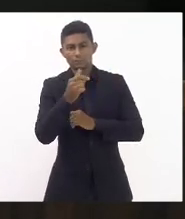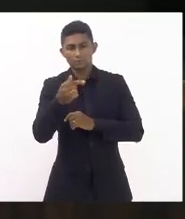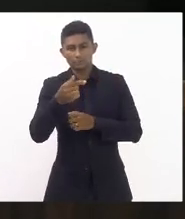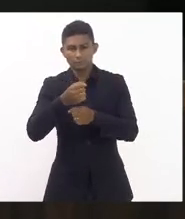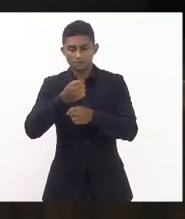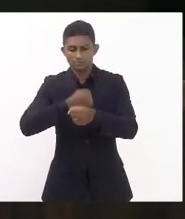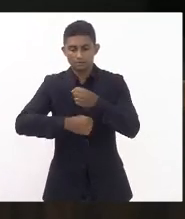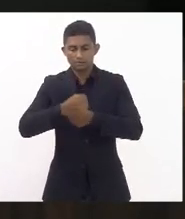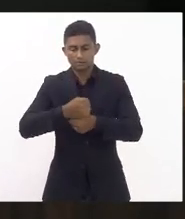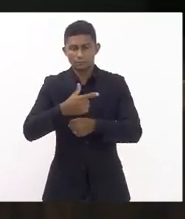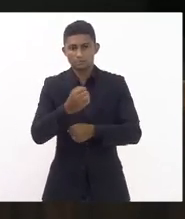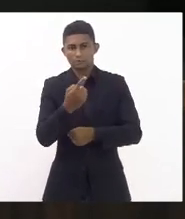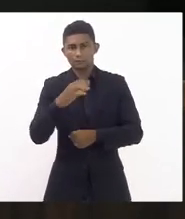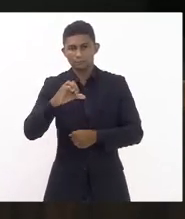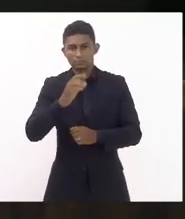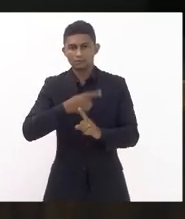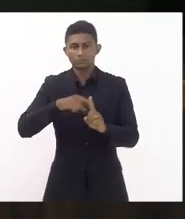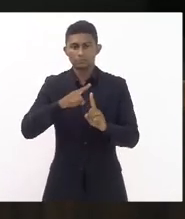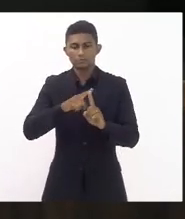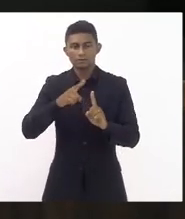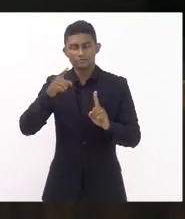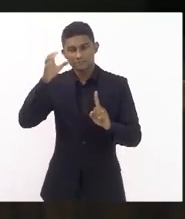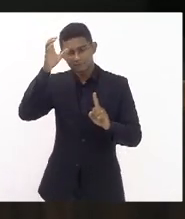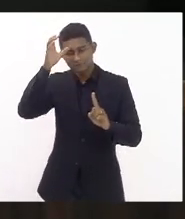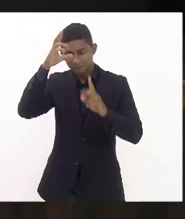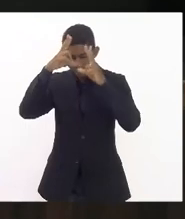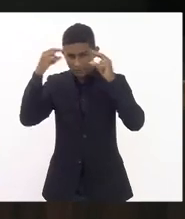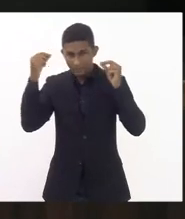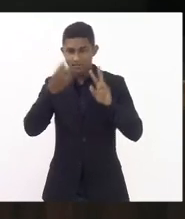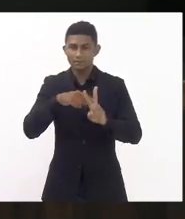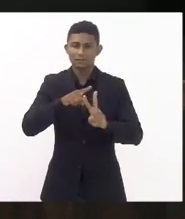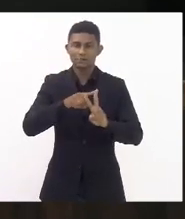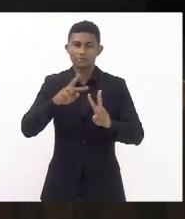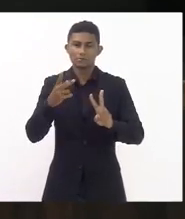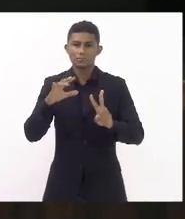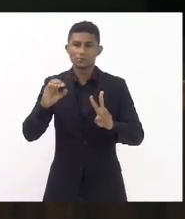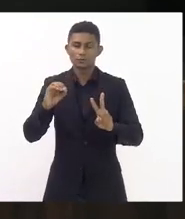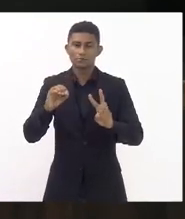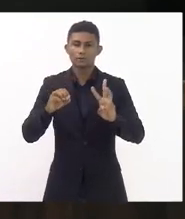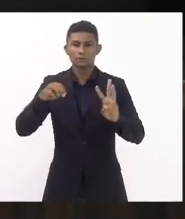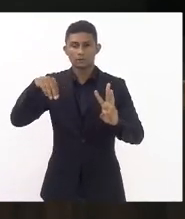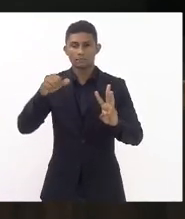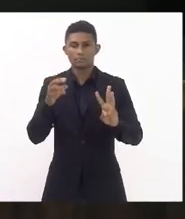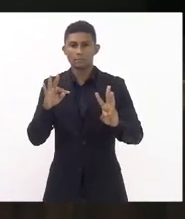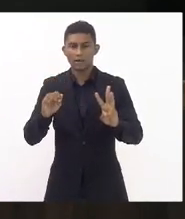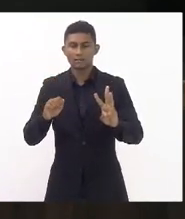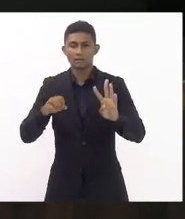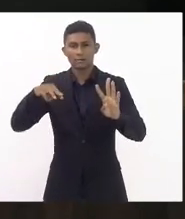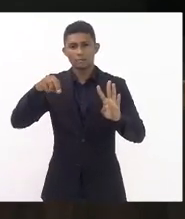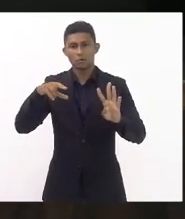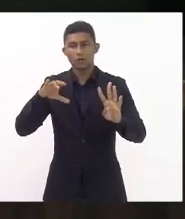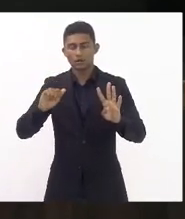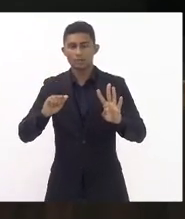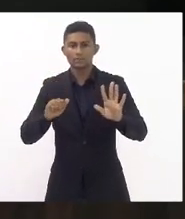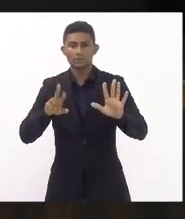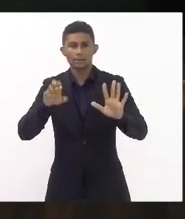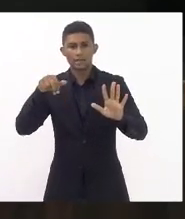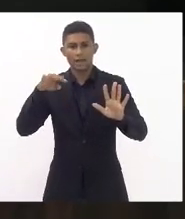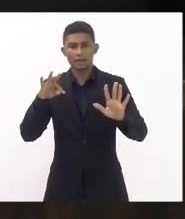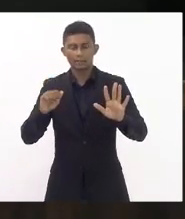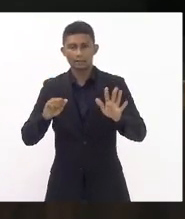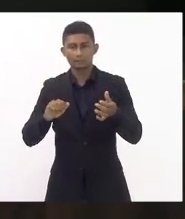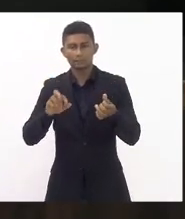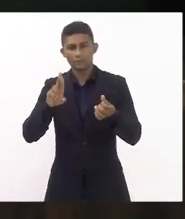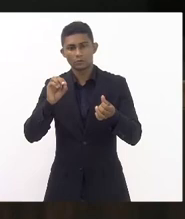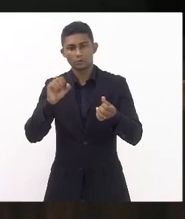1607-2019, de autoria dos deputados Enfermeira Regiane, Chico Bulhões, Dani Monteiro, Marta Rocha, Mônica Francisco, Renata Souza,